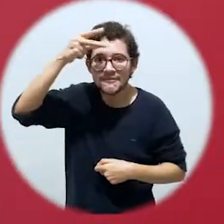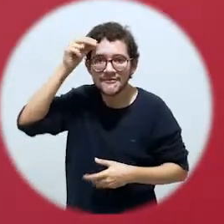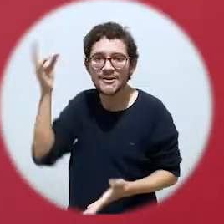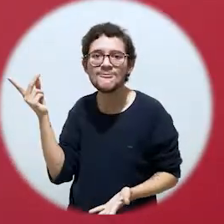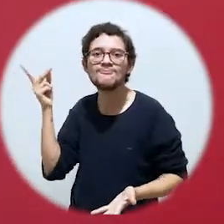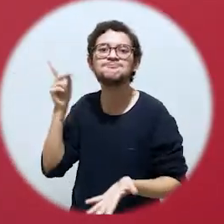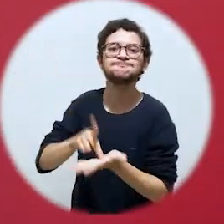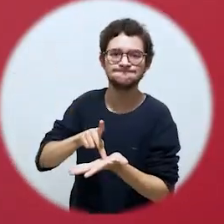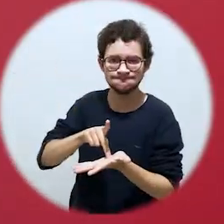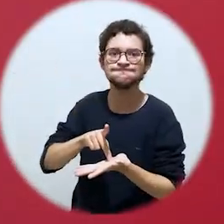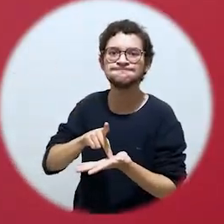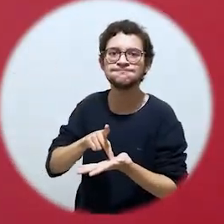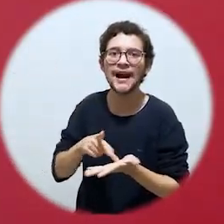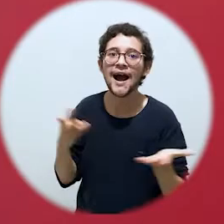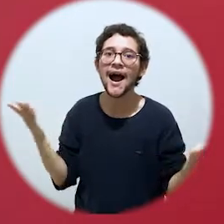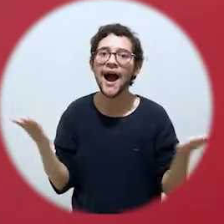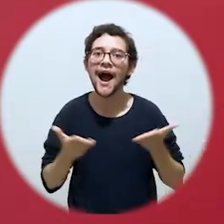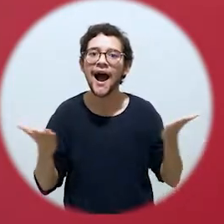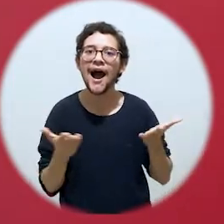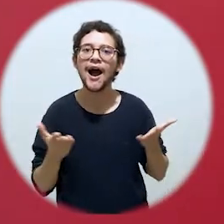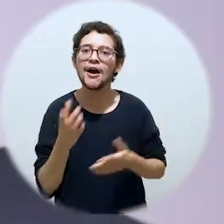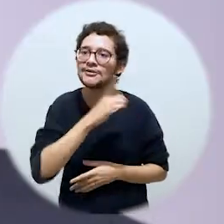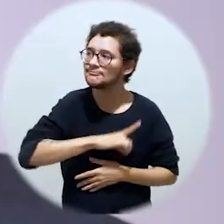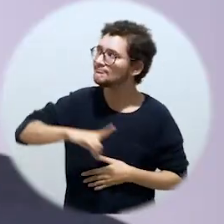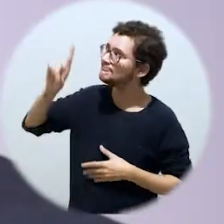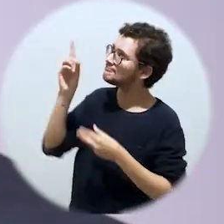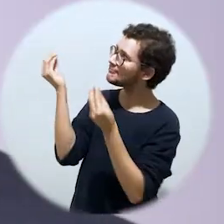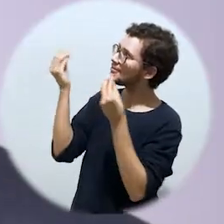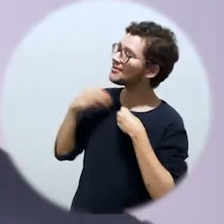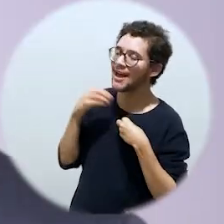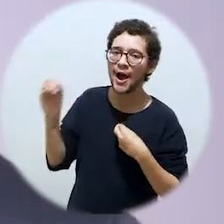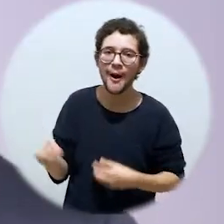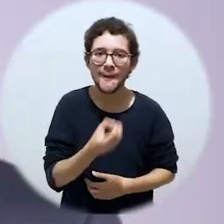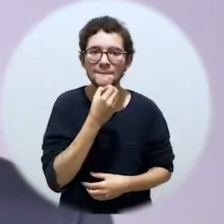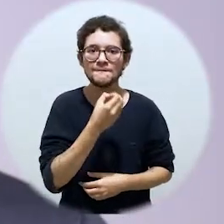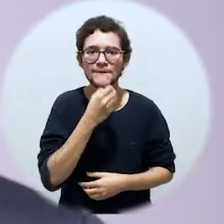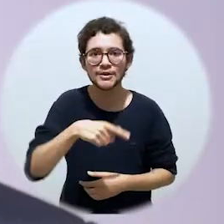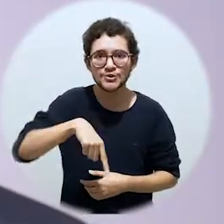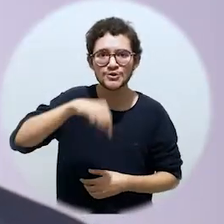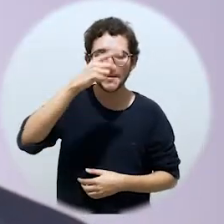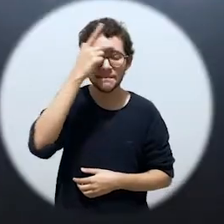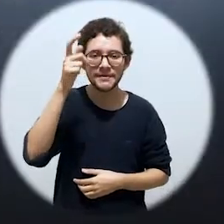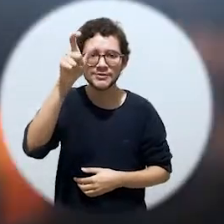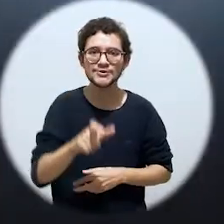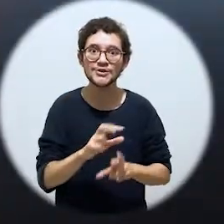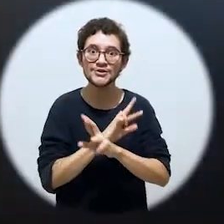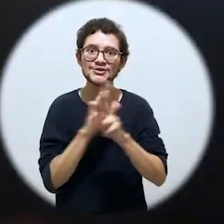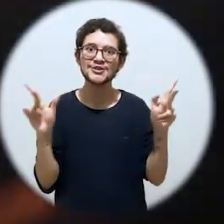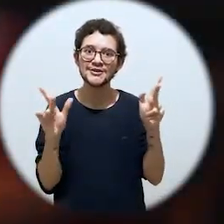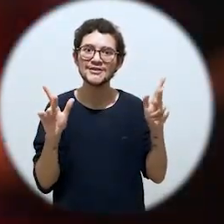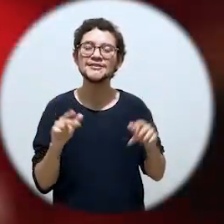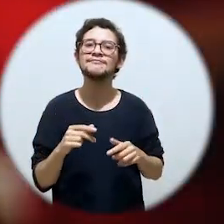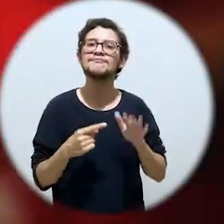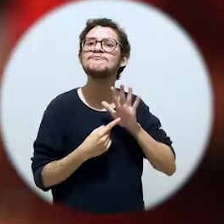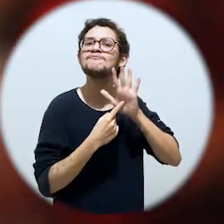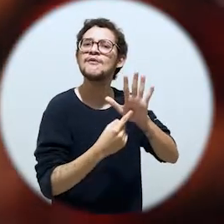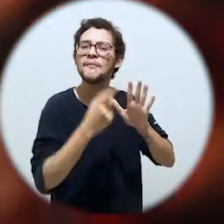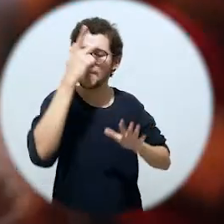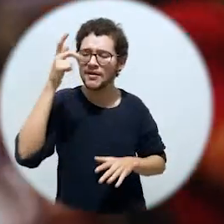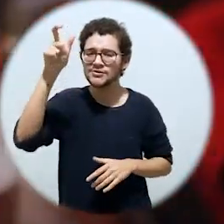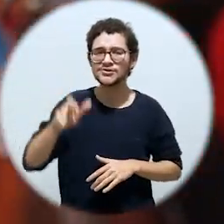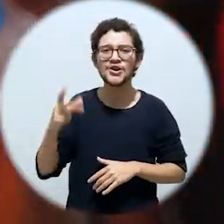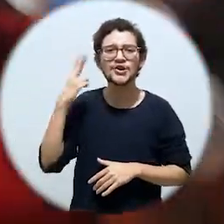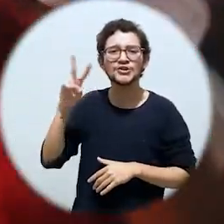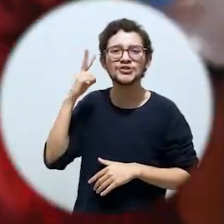melhor. Precisa de uma prefeita de verdade. E agora, Deus nos deu uma chance de escolher uma pessoa diferente,